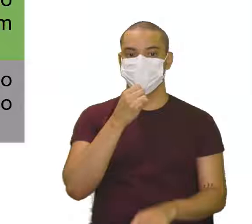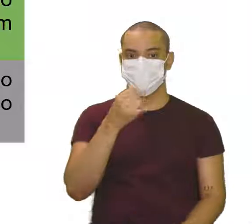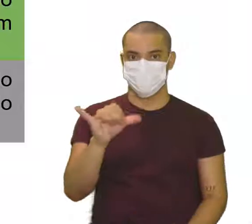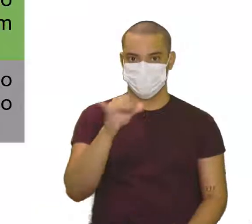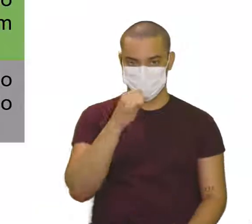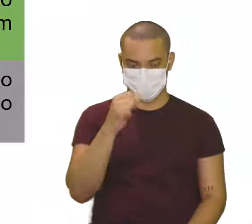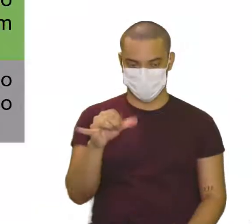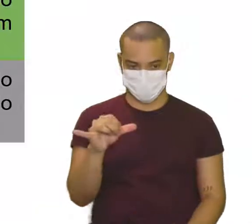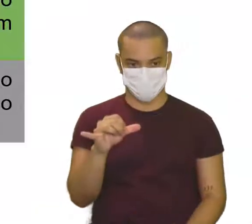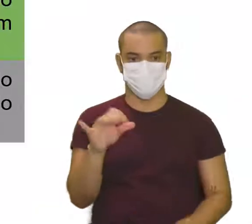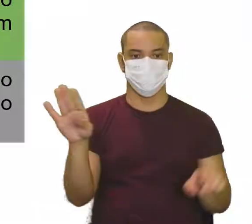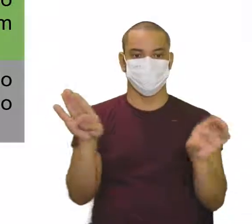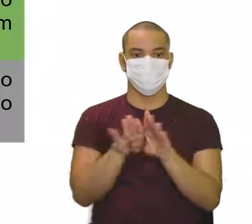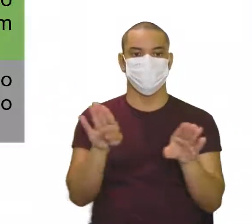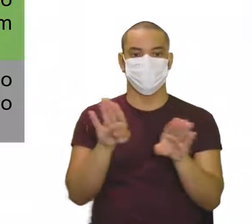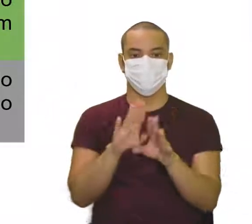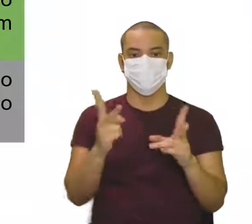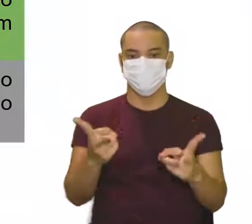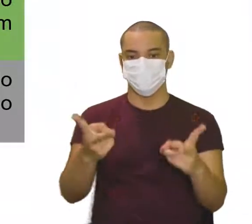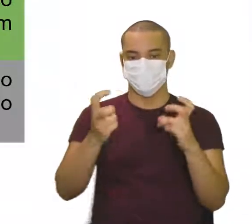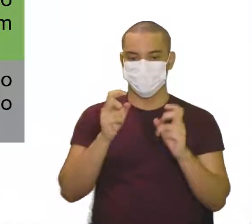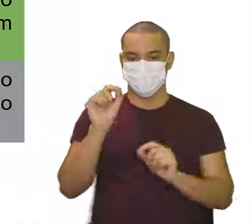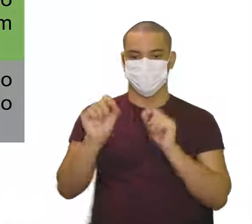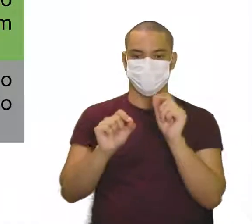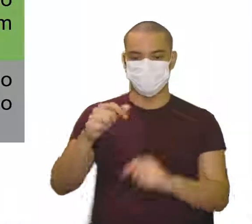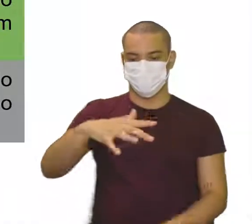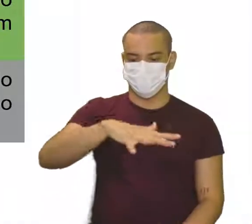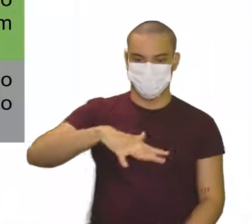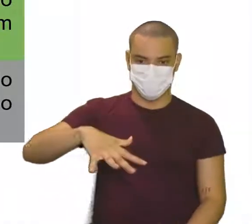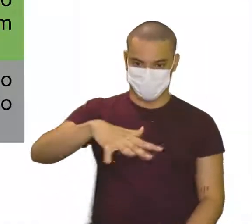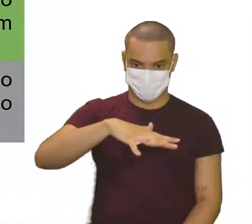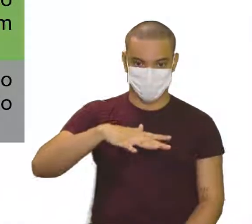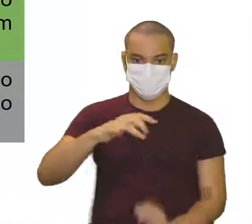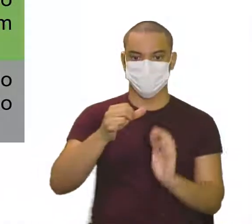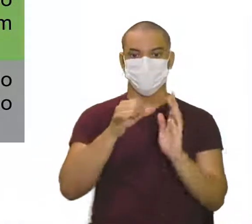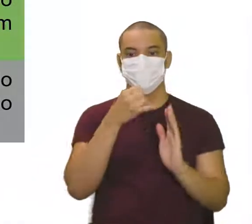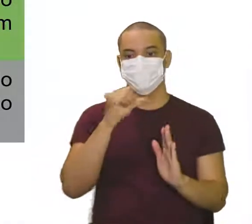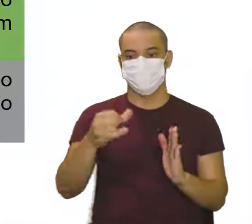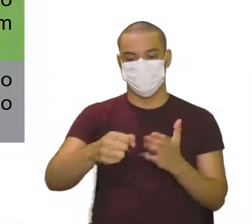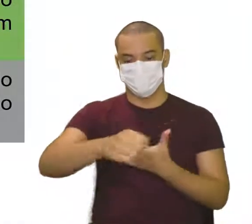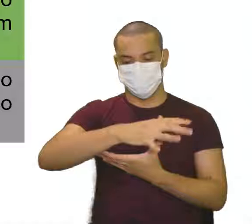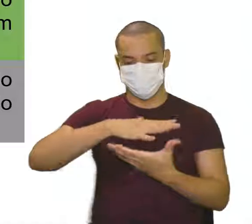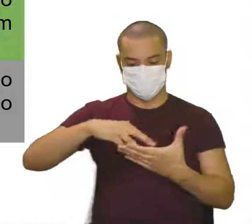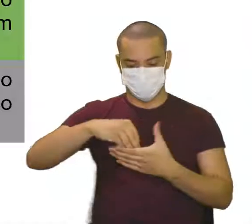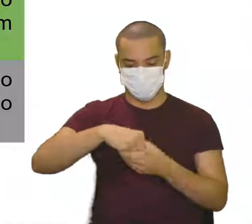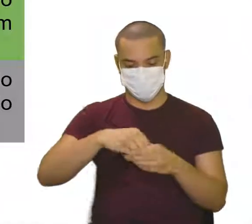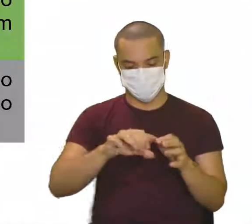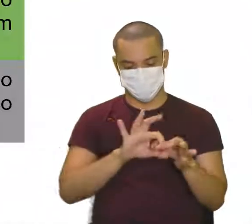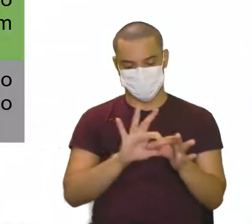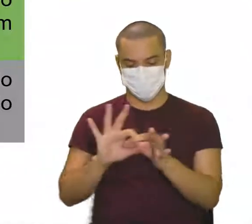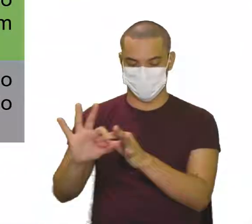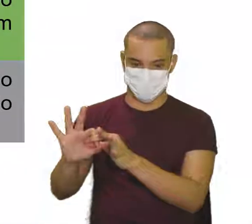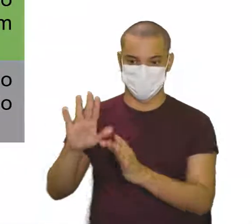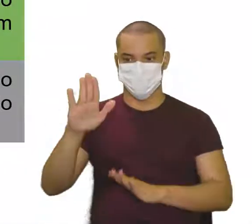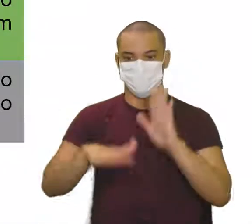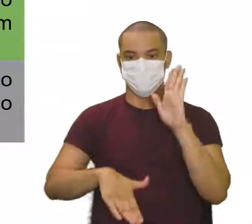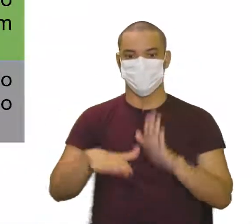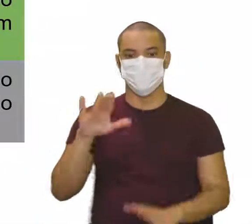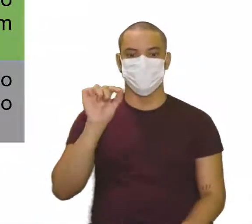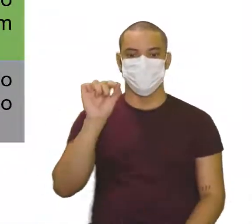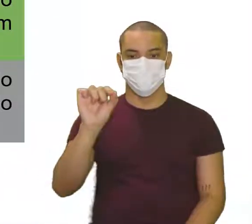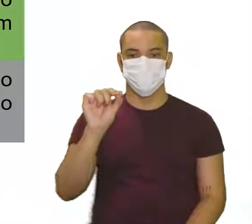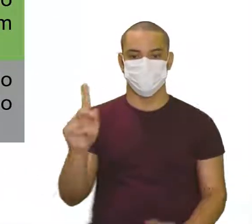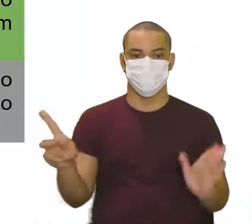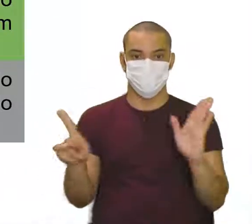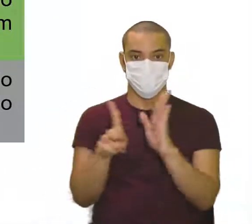um condutor e também perceber que o campo magnético gerado por corrente depende do formato